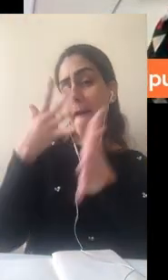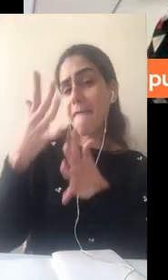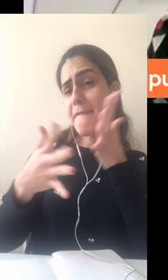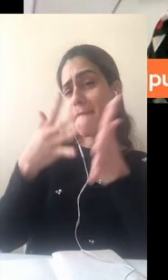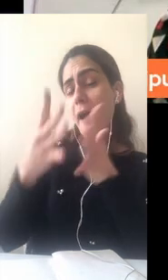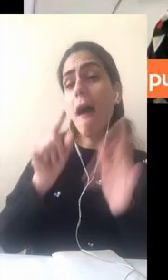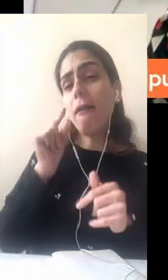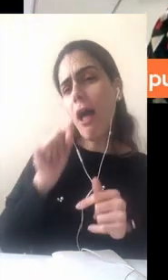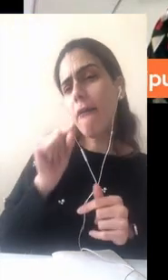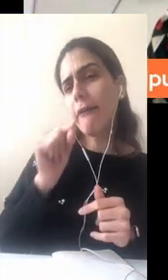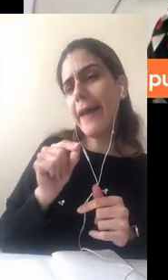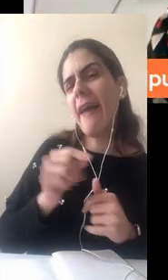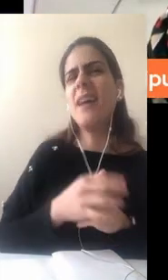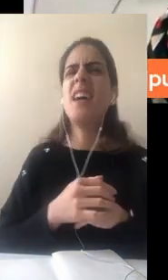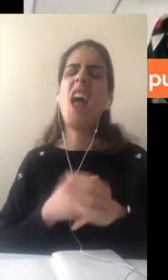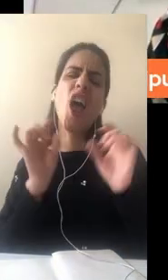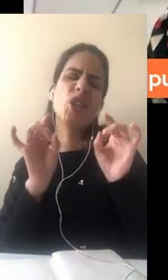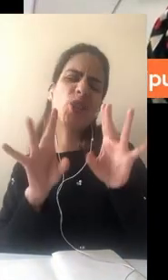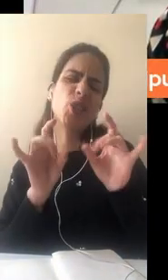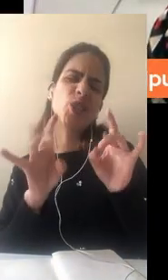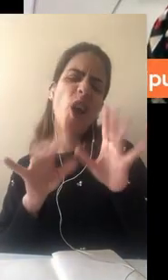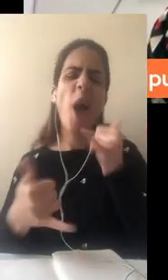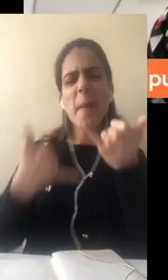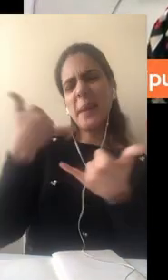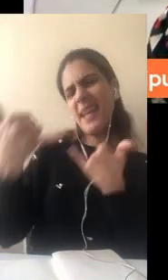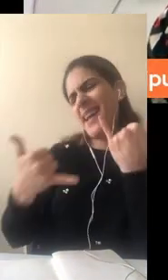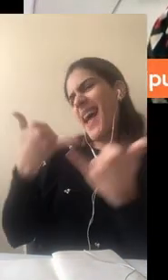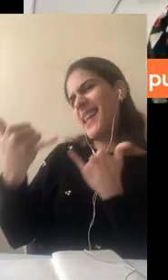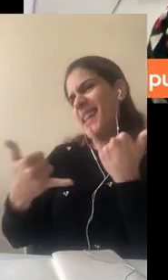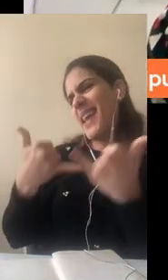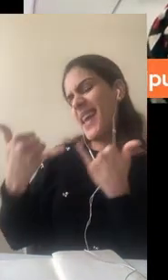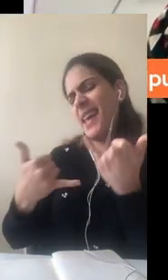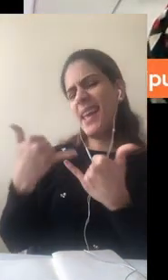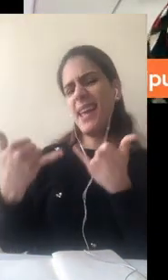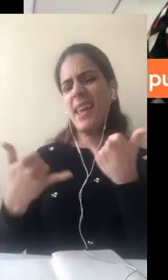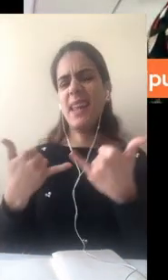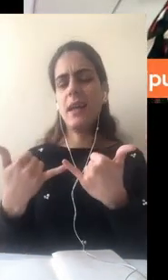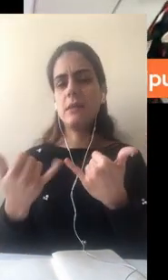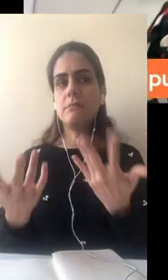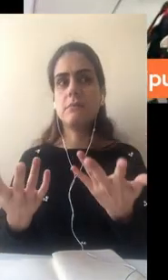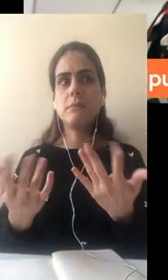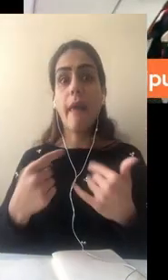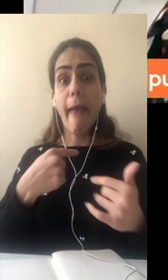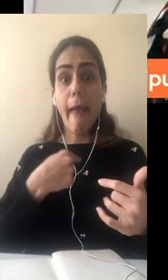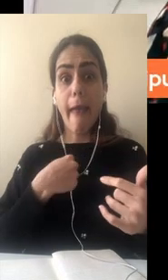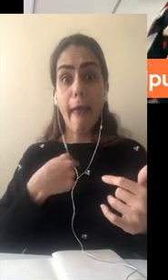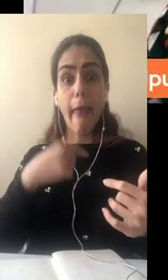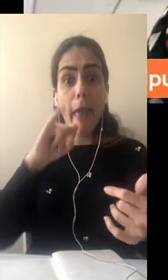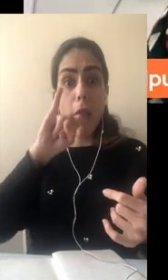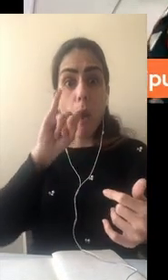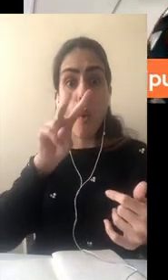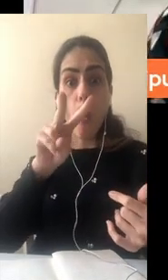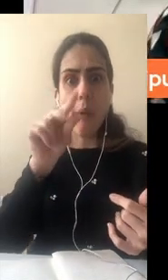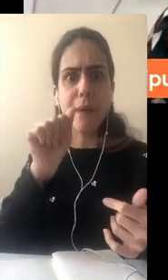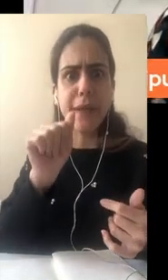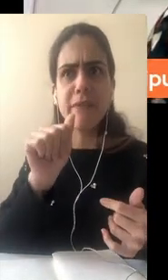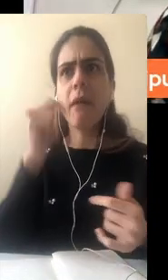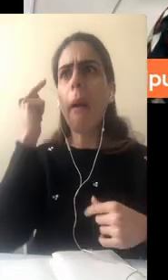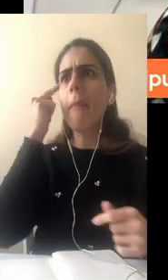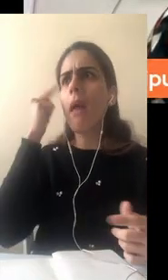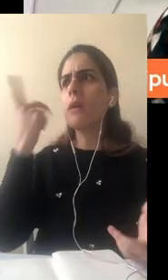uma brincadeira, é só lúdico. E Iva, né, fico pensando assim, puxa, tem